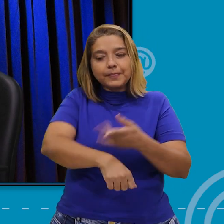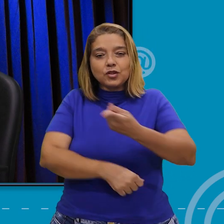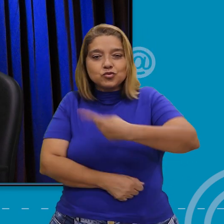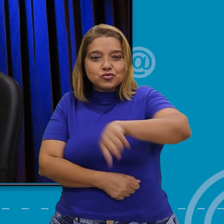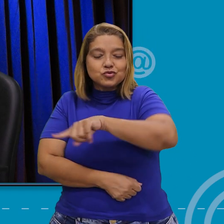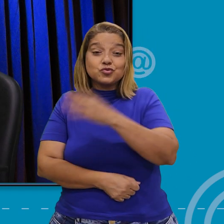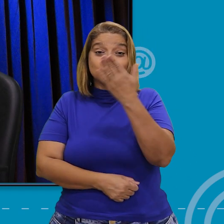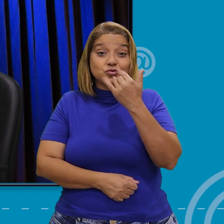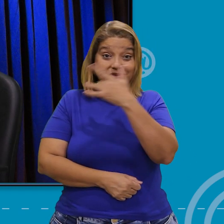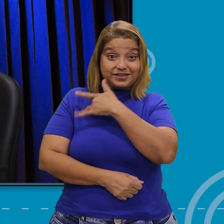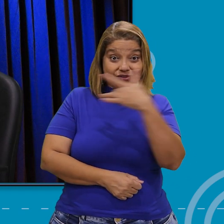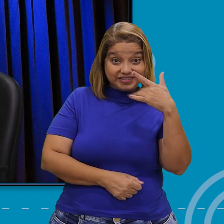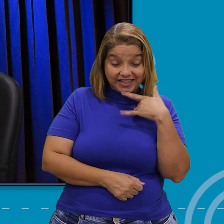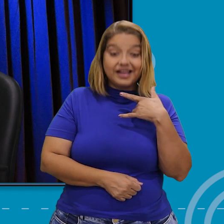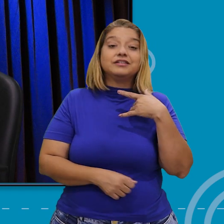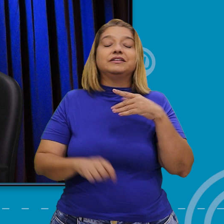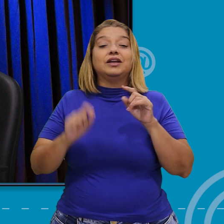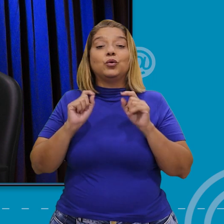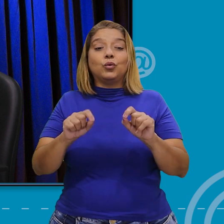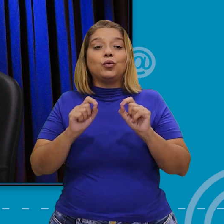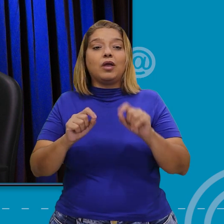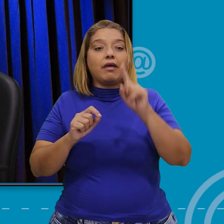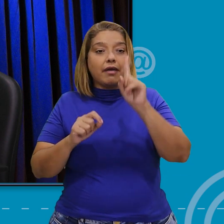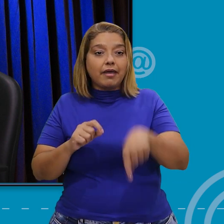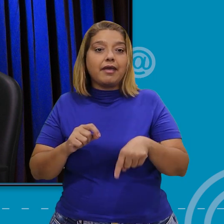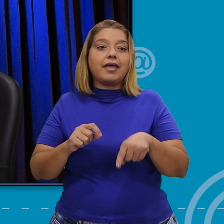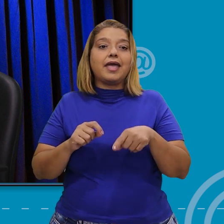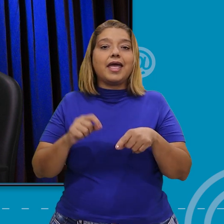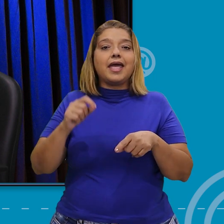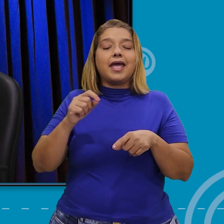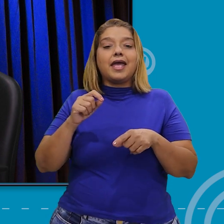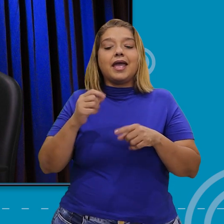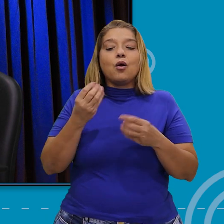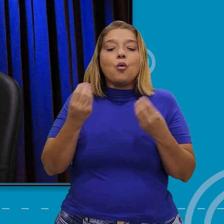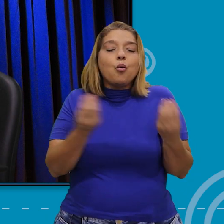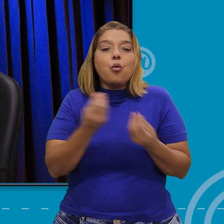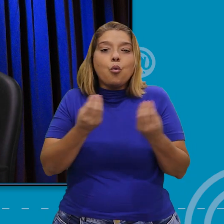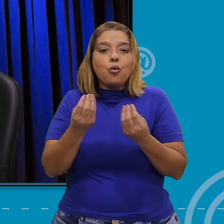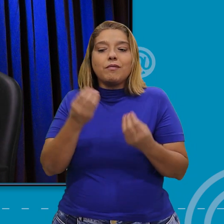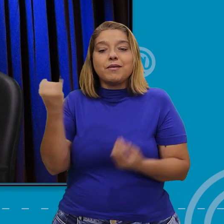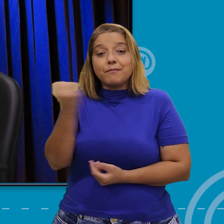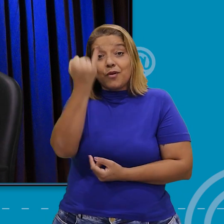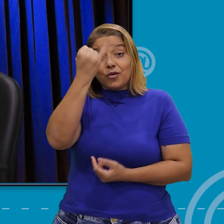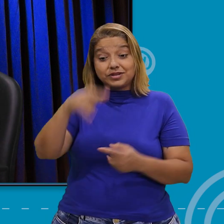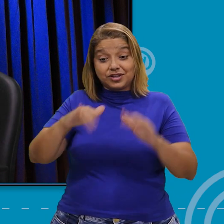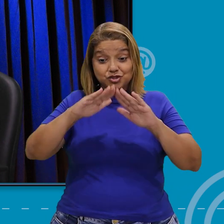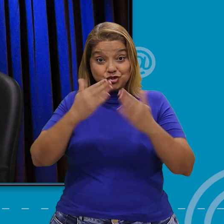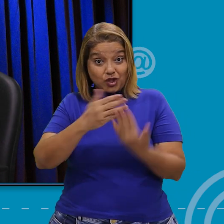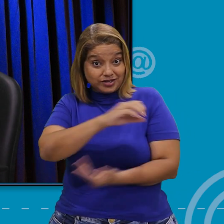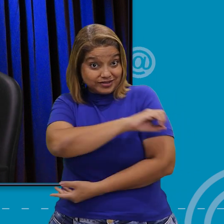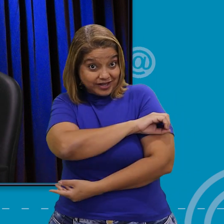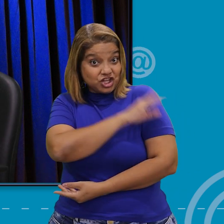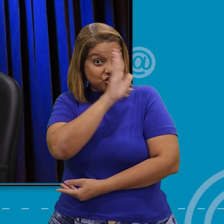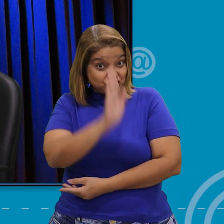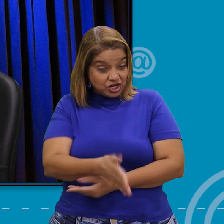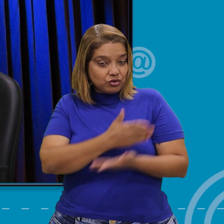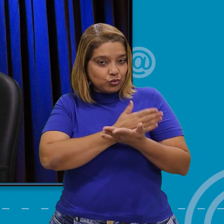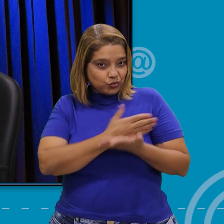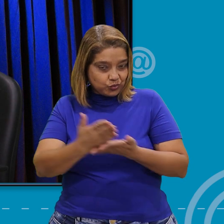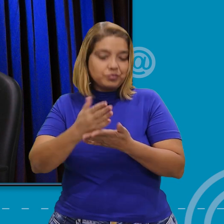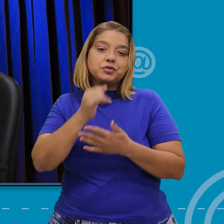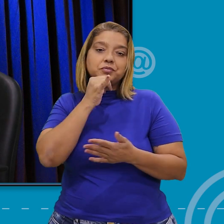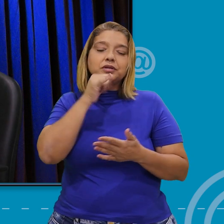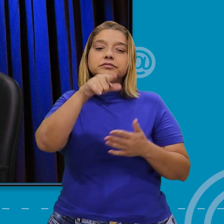os hábitos alimentares saudáveis, eles são formados nos primeiros anos de vida, daí a importância do CMEI nesse contexto.